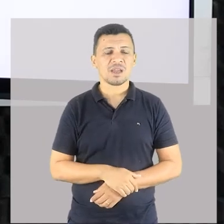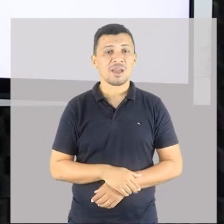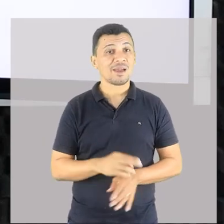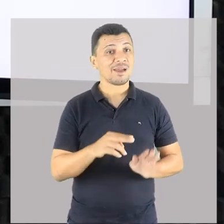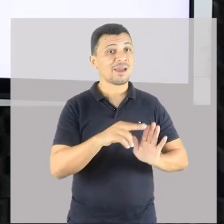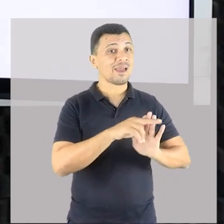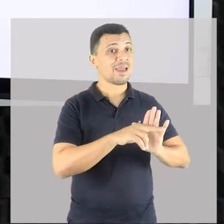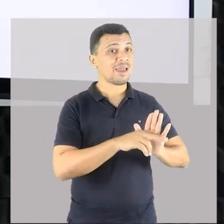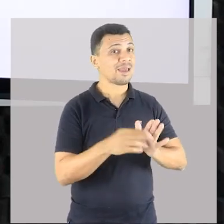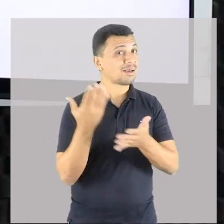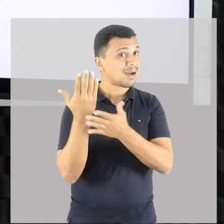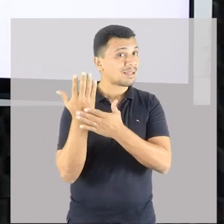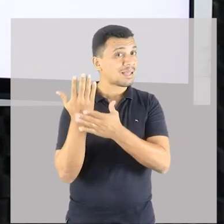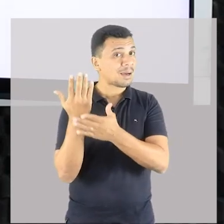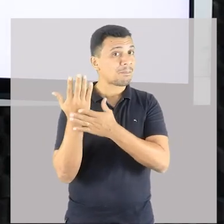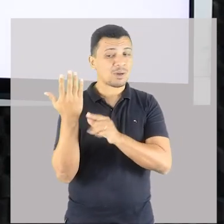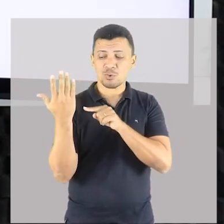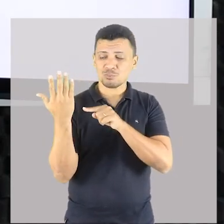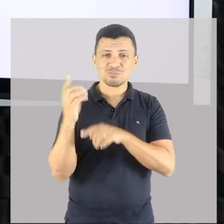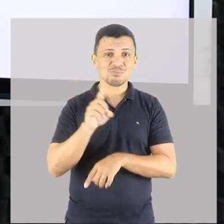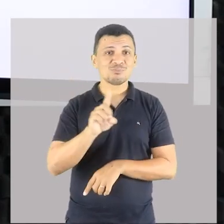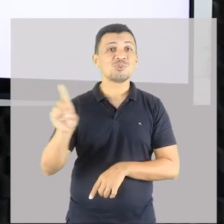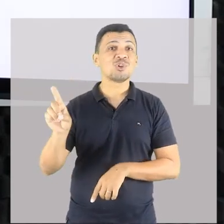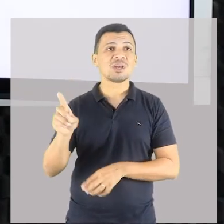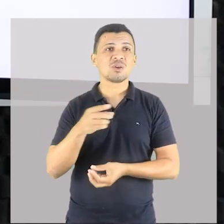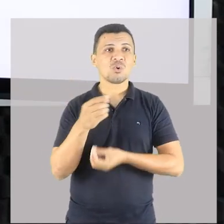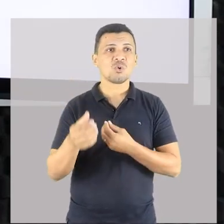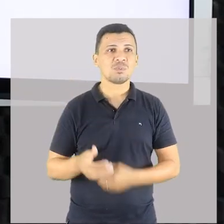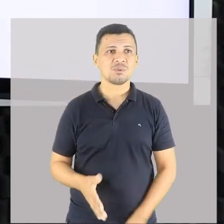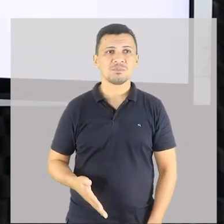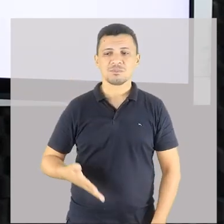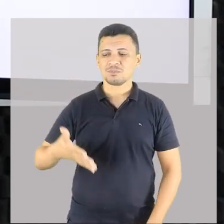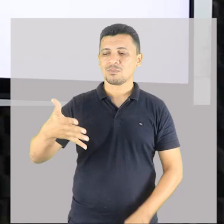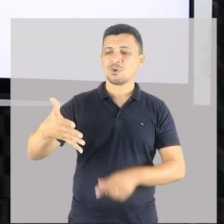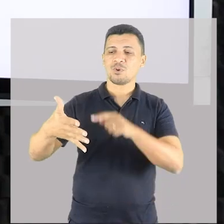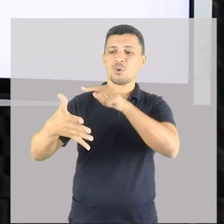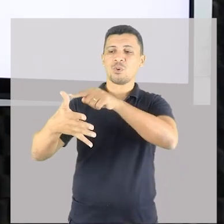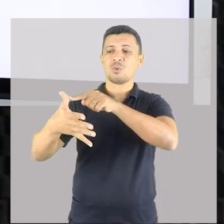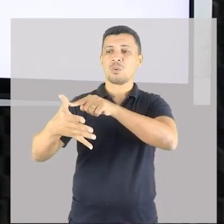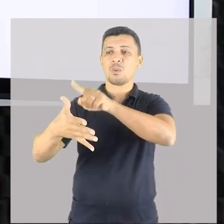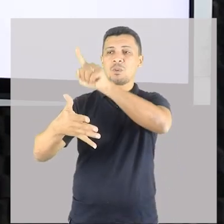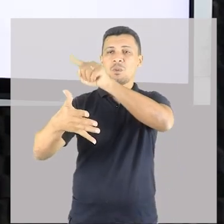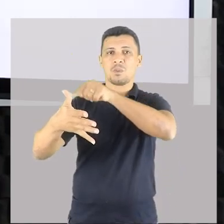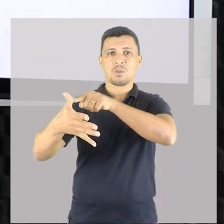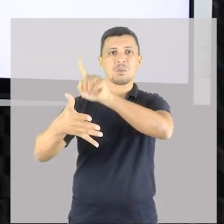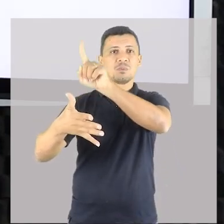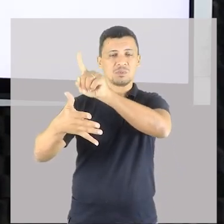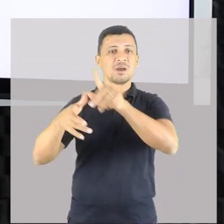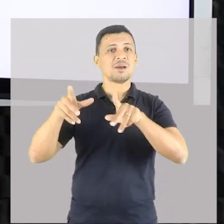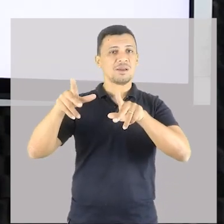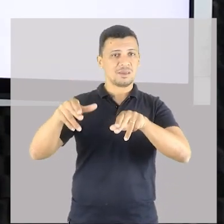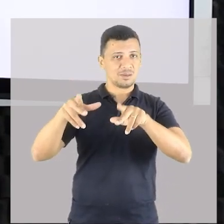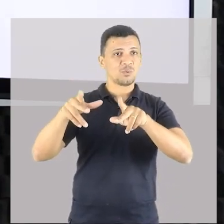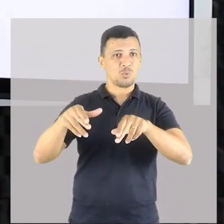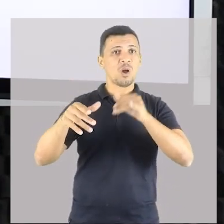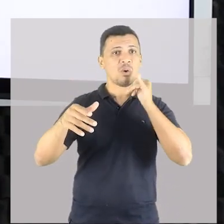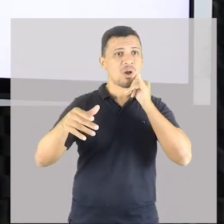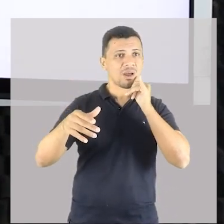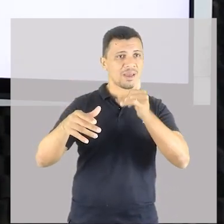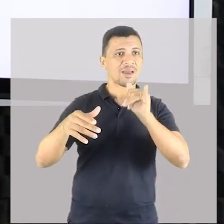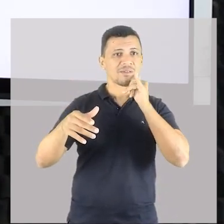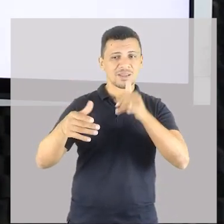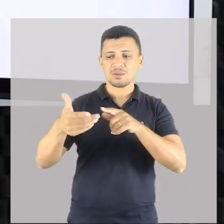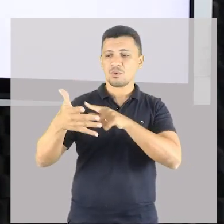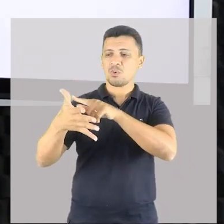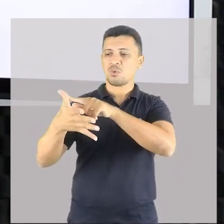mão direita. Como é que é a regra da mão direita? Ó, o polegar no sentido da corrente. Se, por exemplo, a corrente for para cima,